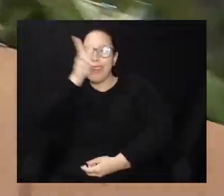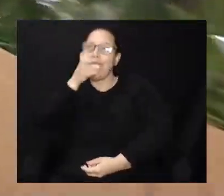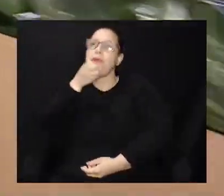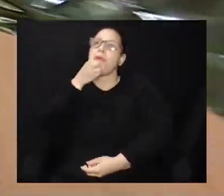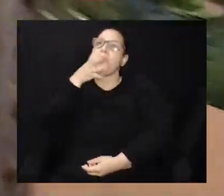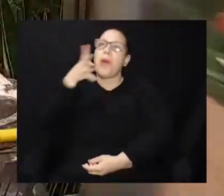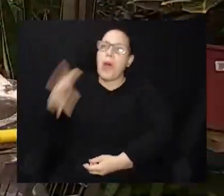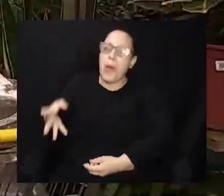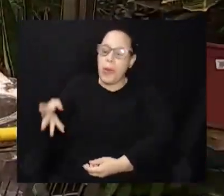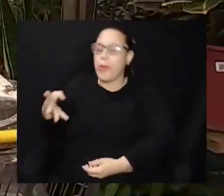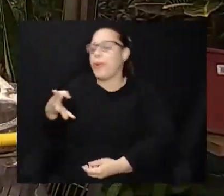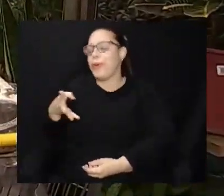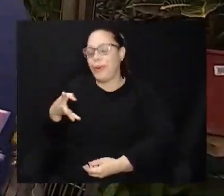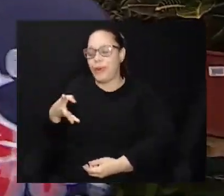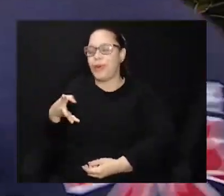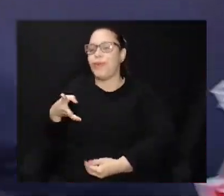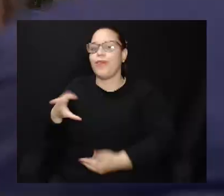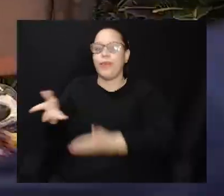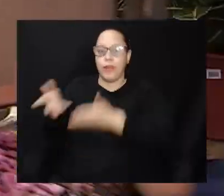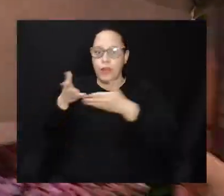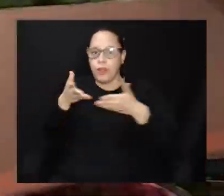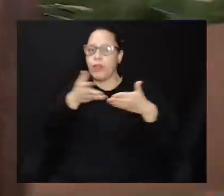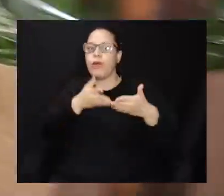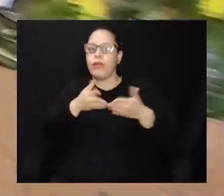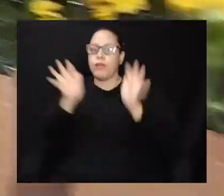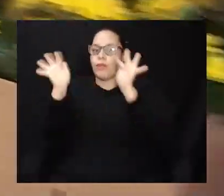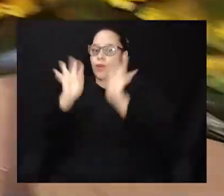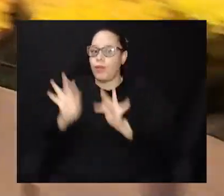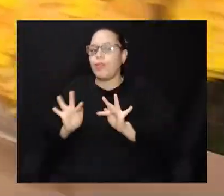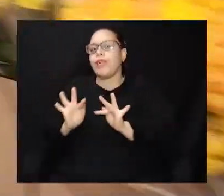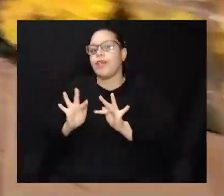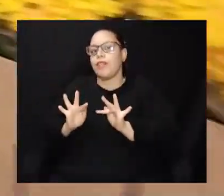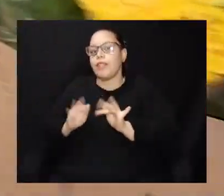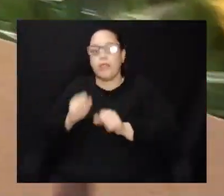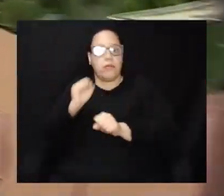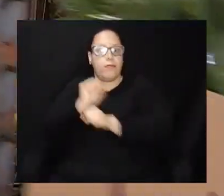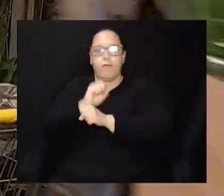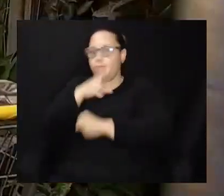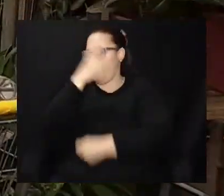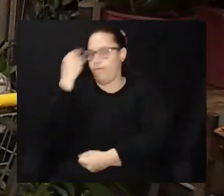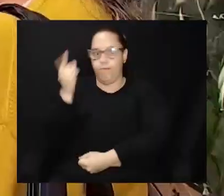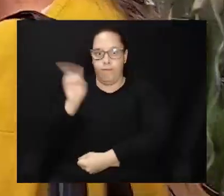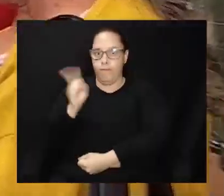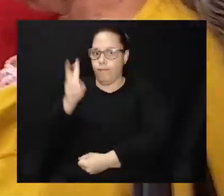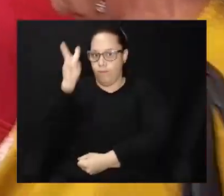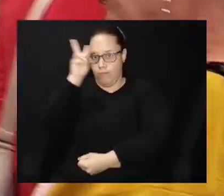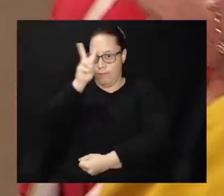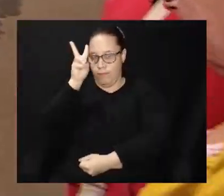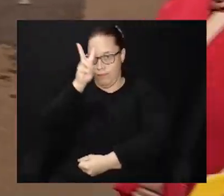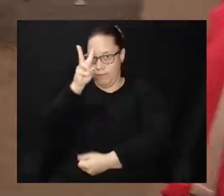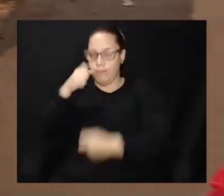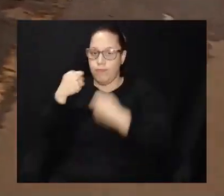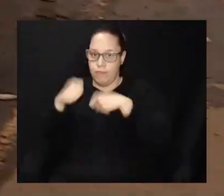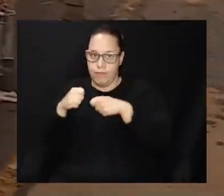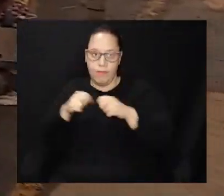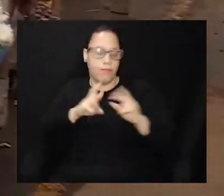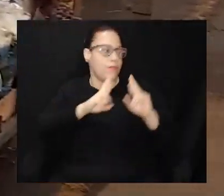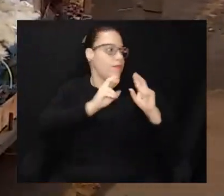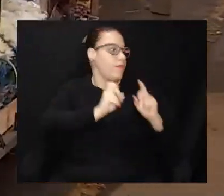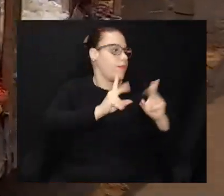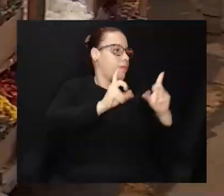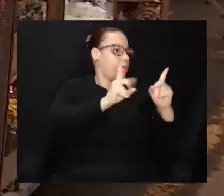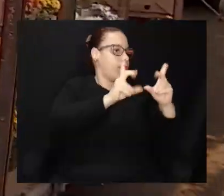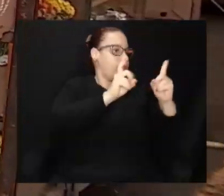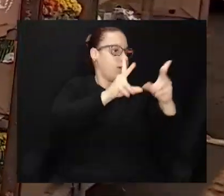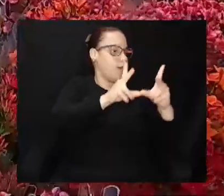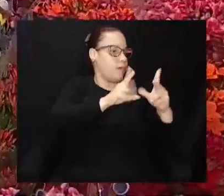que trouxeram um pouco de felicidade para nós, e ele não pode deixar de ser lembrado nessa data, né? E a expectativa é que as vendas aumentem ainda até o